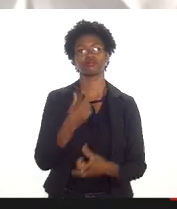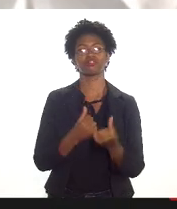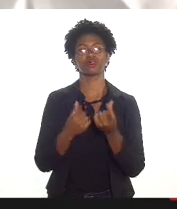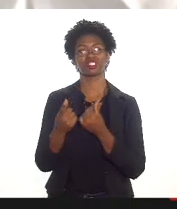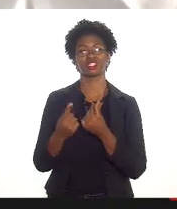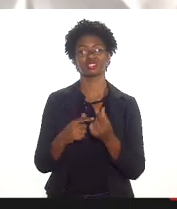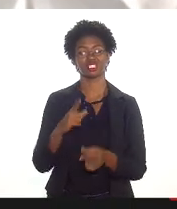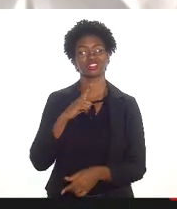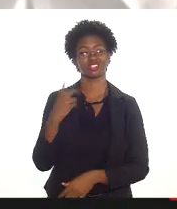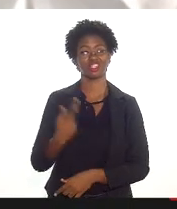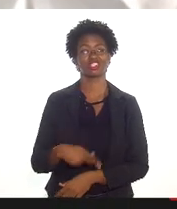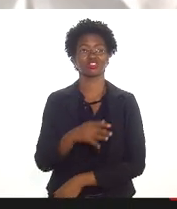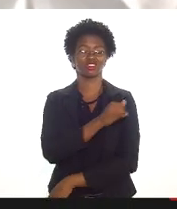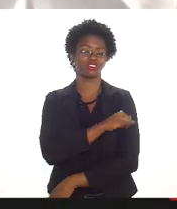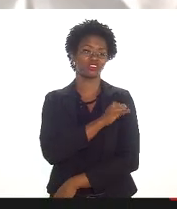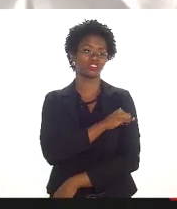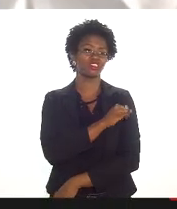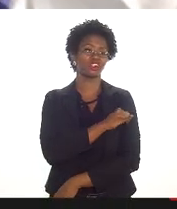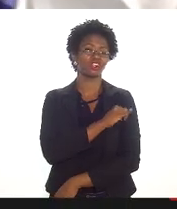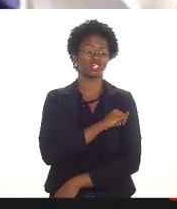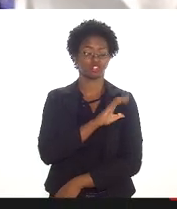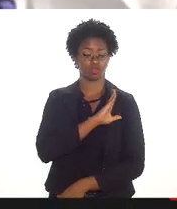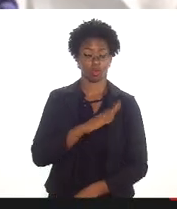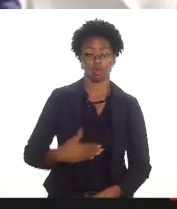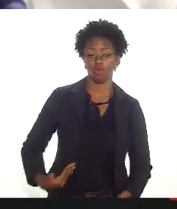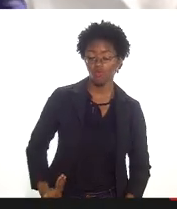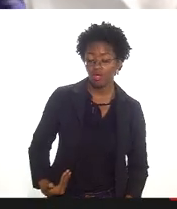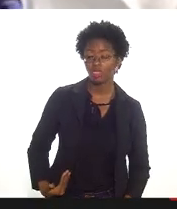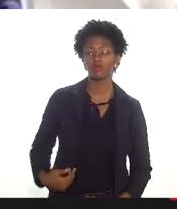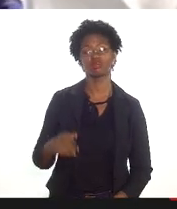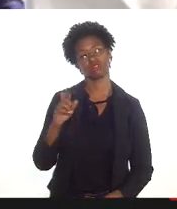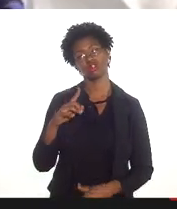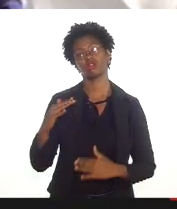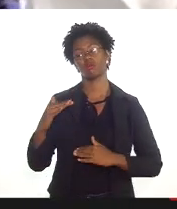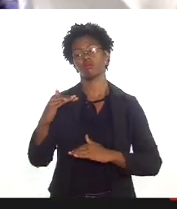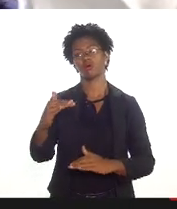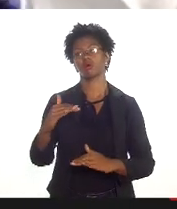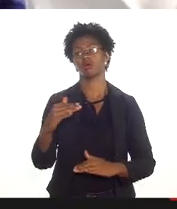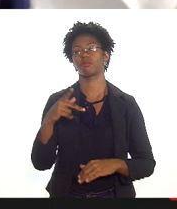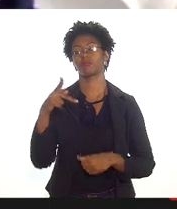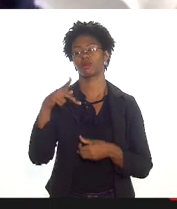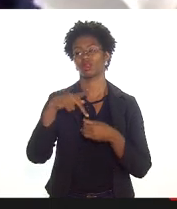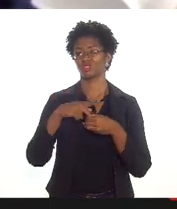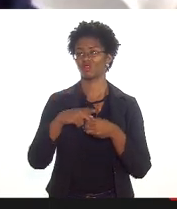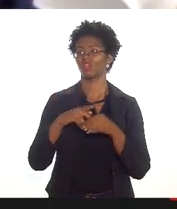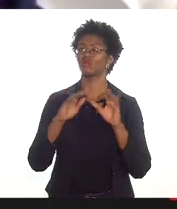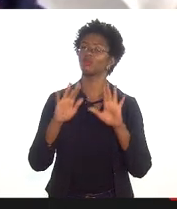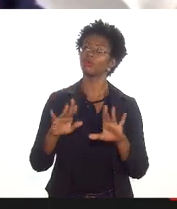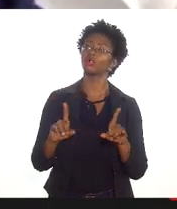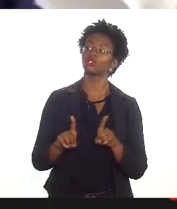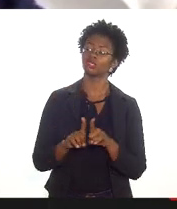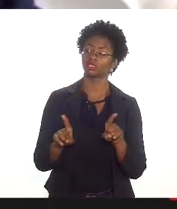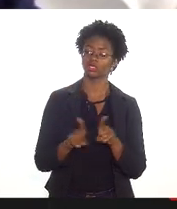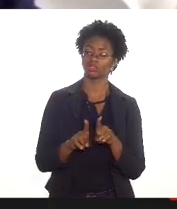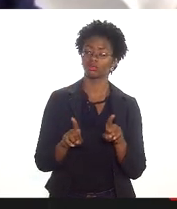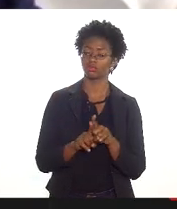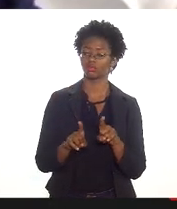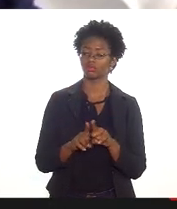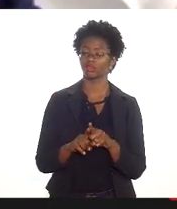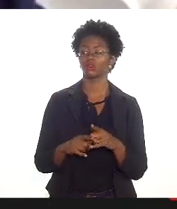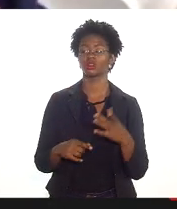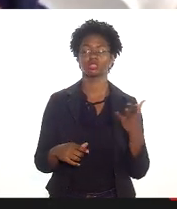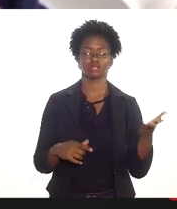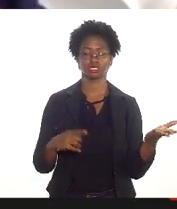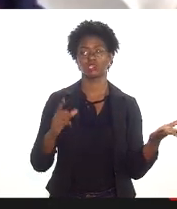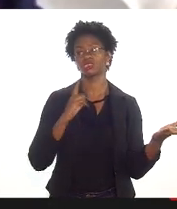ocorria no estado do Rio de Janeiro por parte do governo era a questão do barril do petróleo. E, de um outro lado, se de um lado a gente tem aí